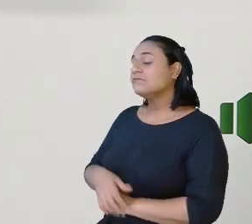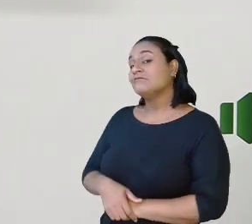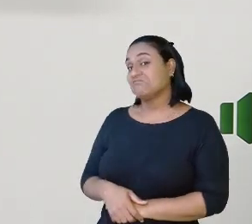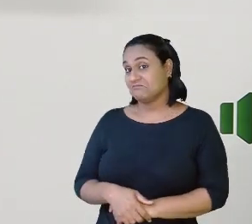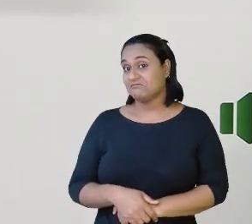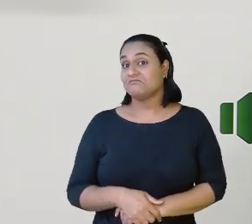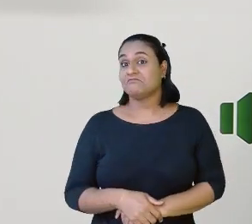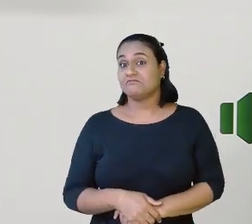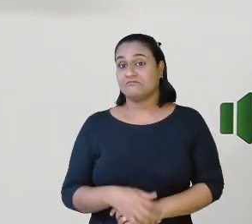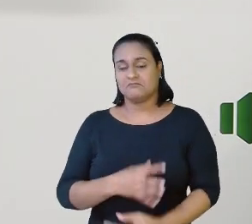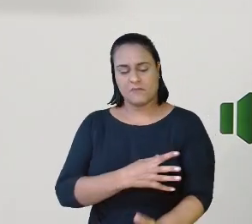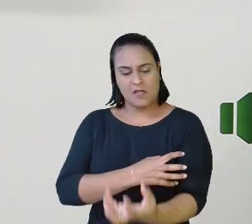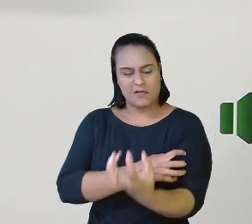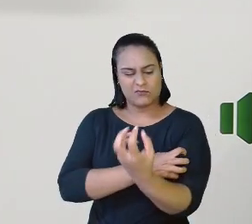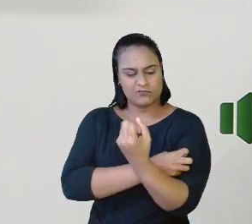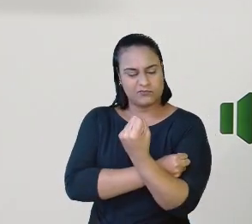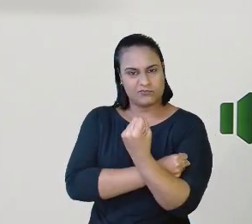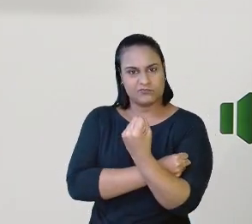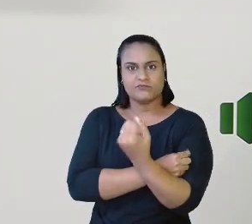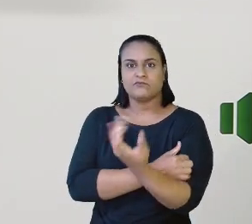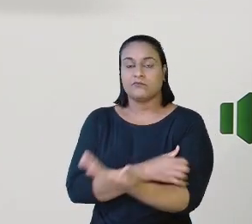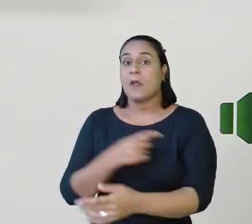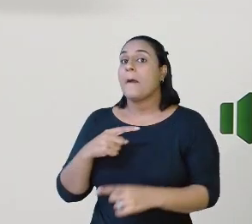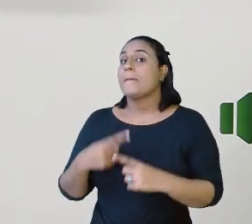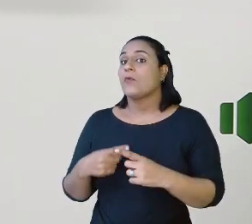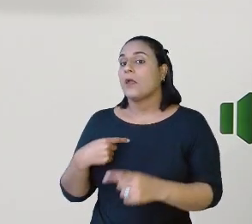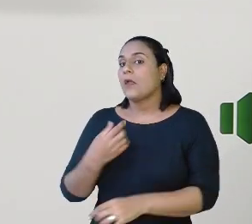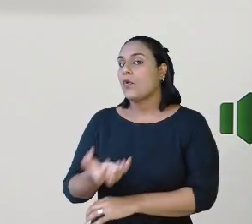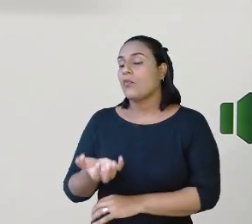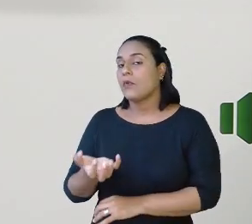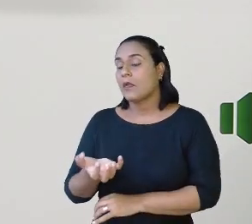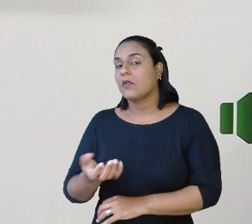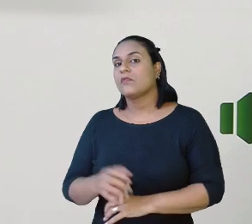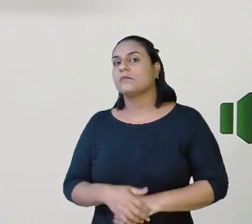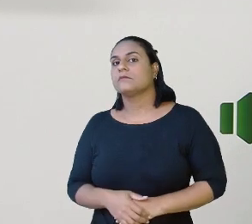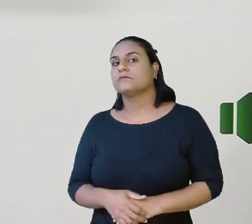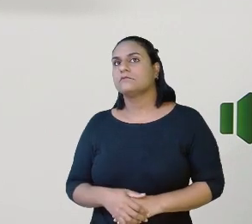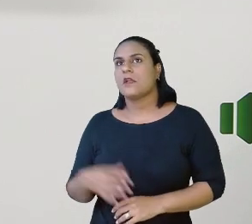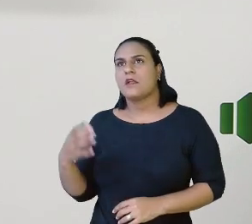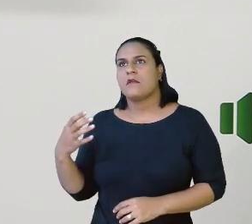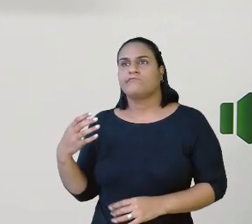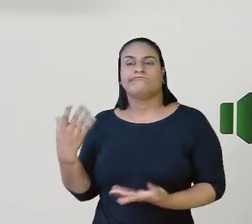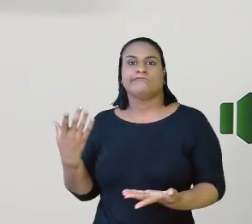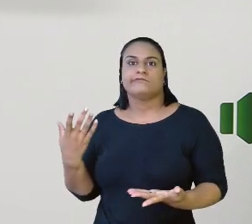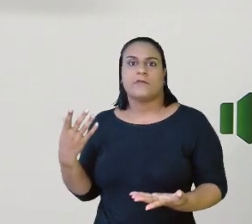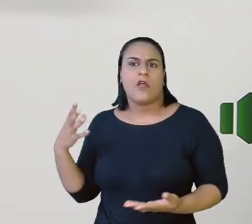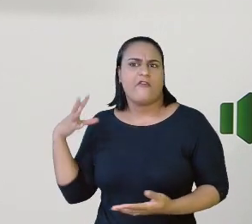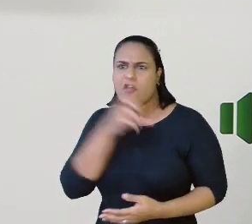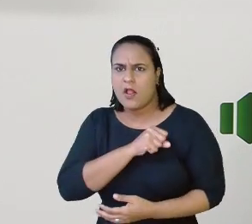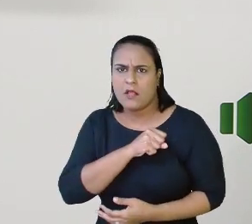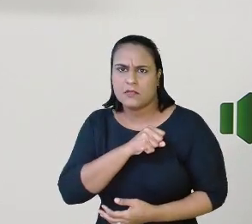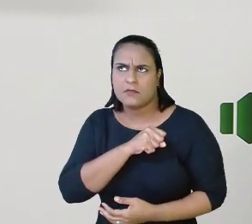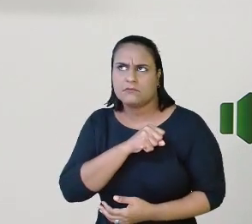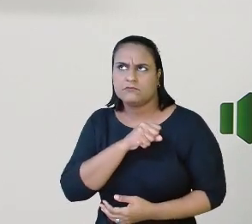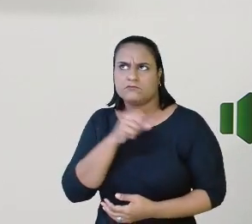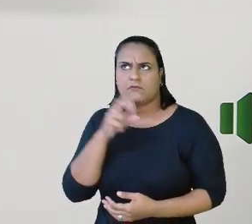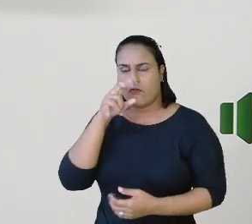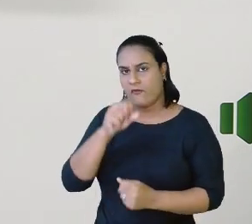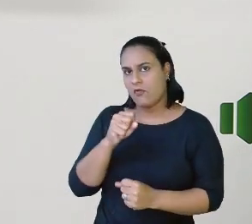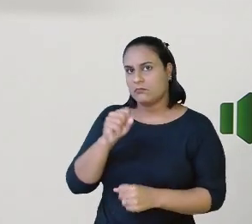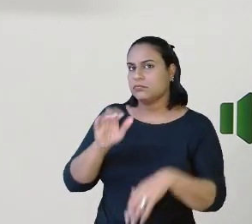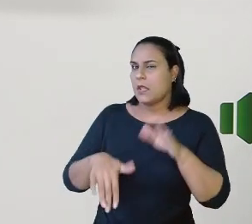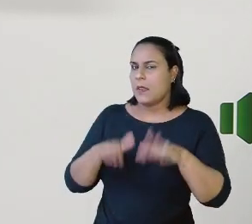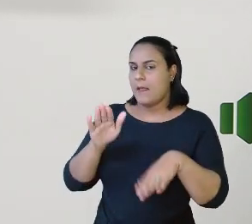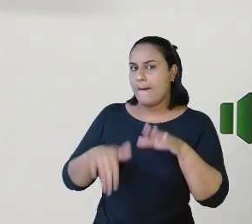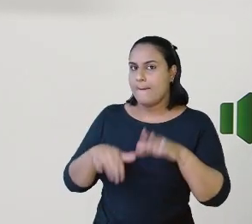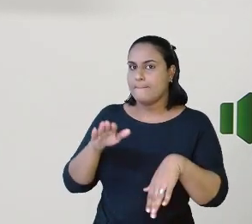Então, contração voluntária. Velocidade da contração variada e forte. Então, dependendo